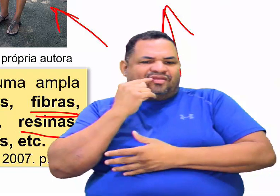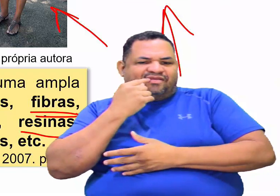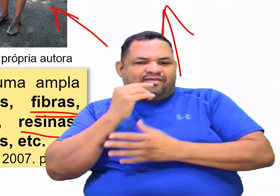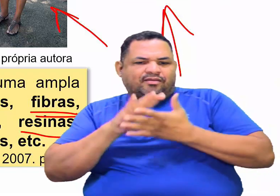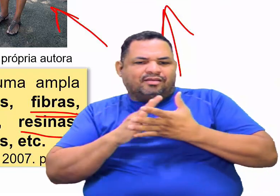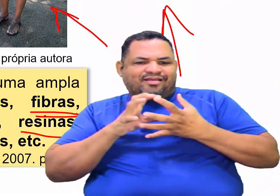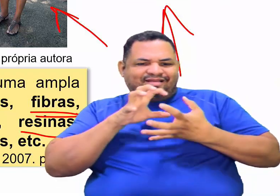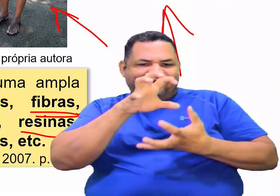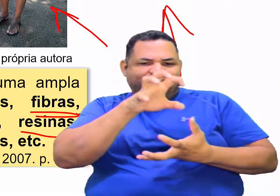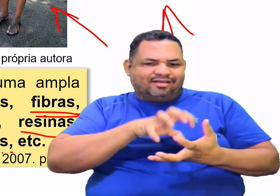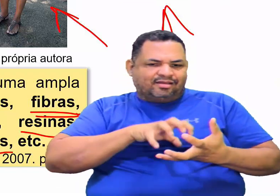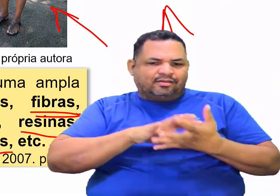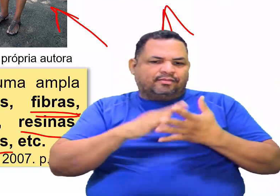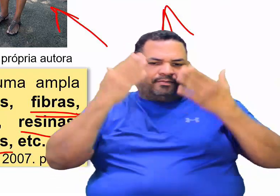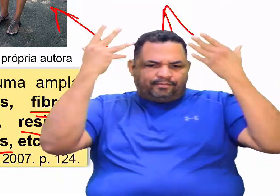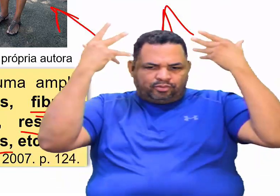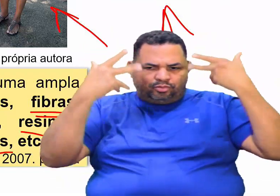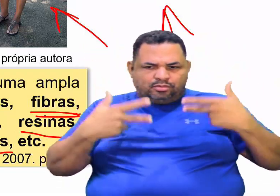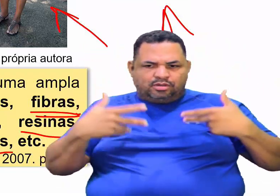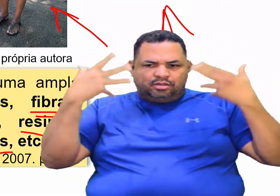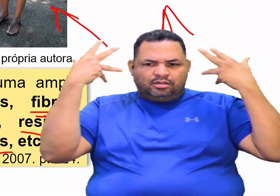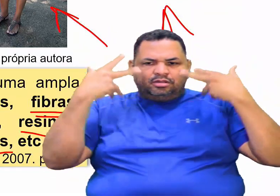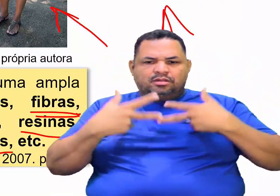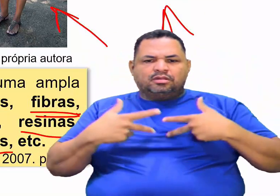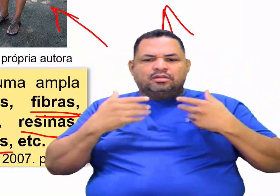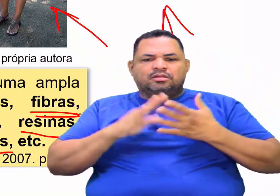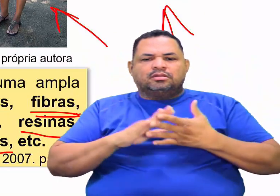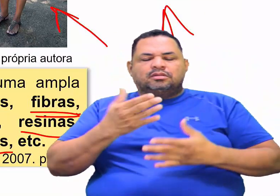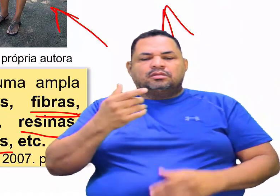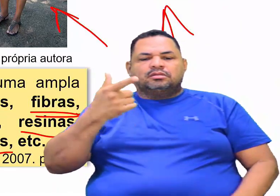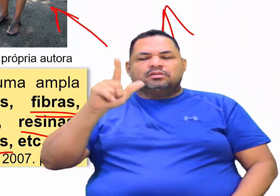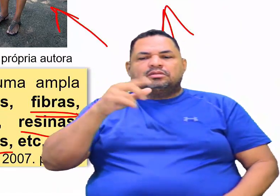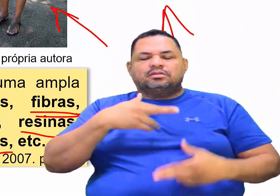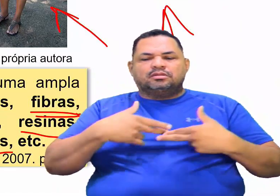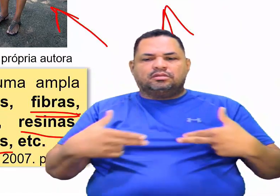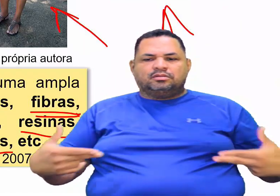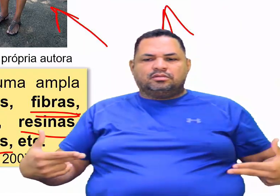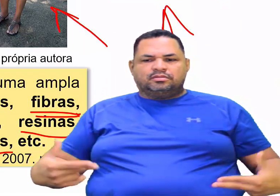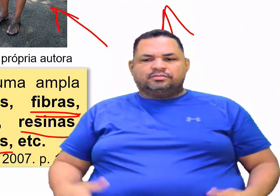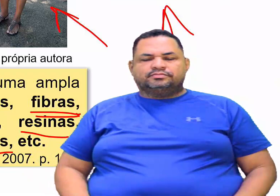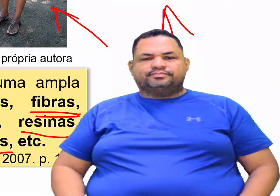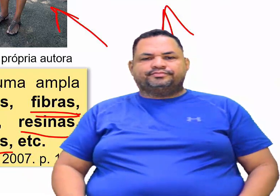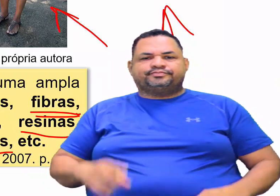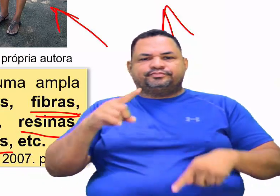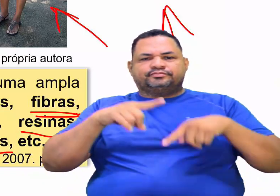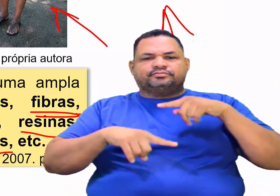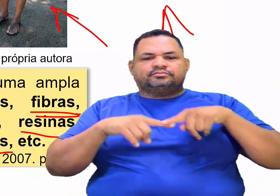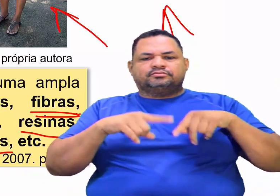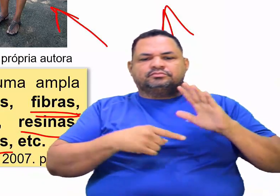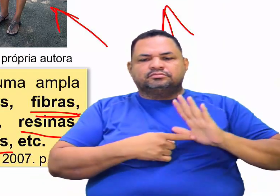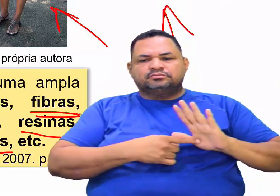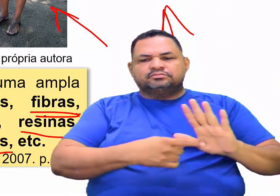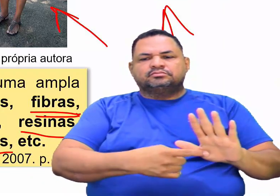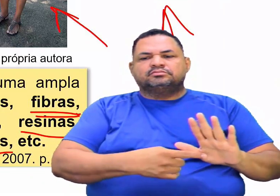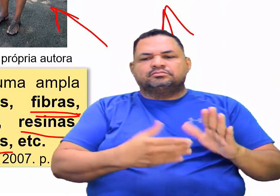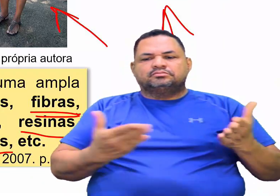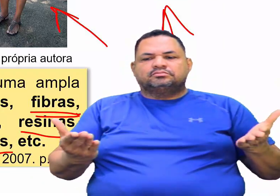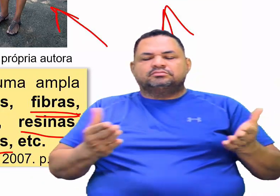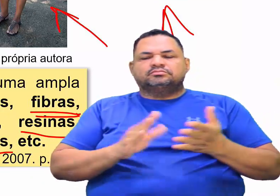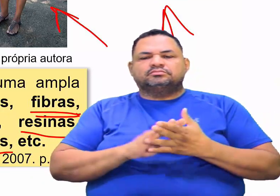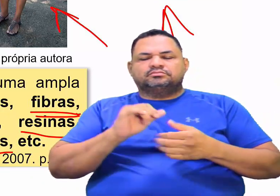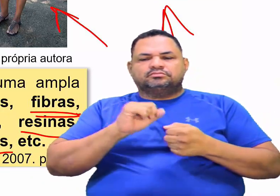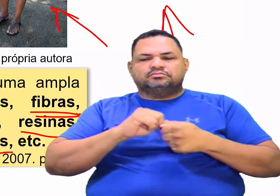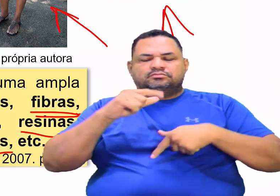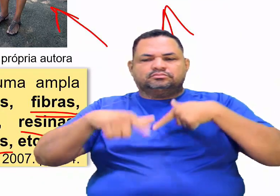dentes, conchas, garras, plumas e etc. Então, esse é o material que está aí à disposição para